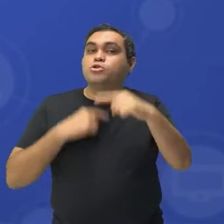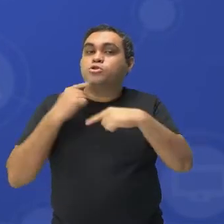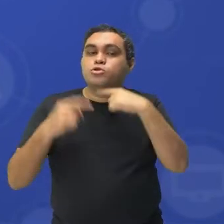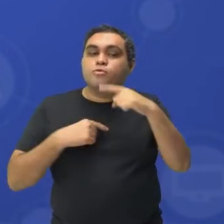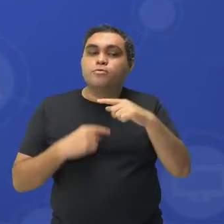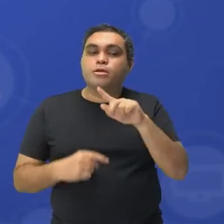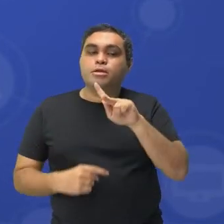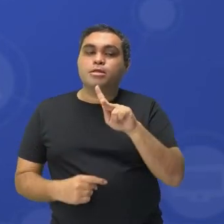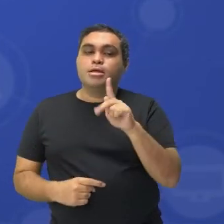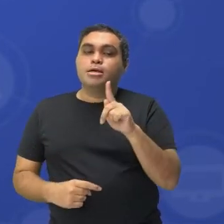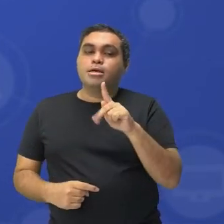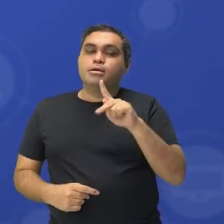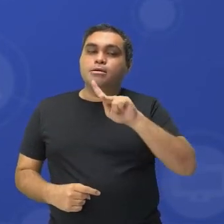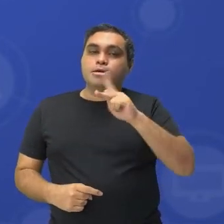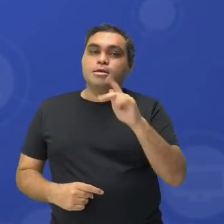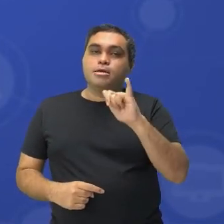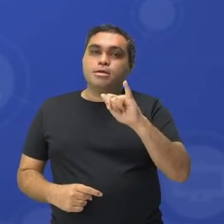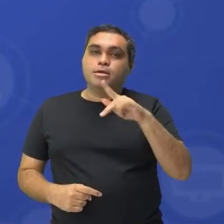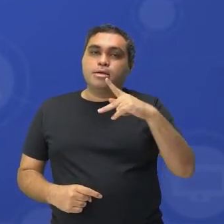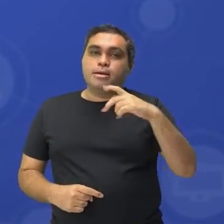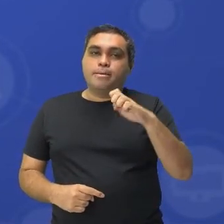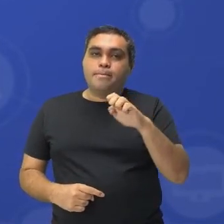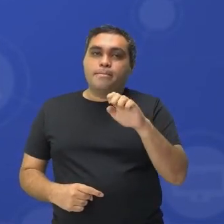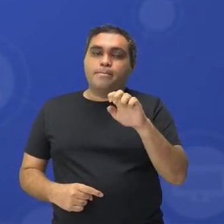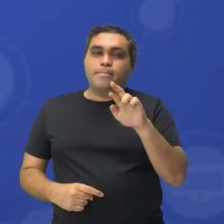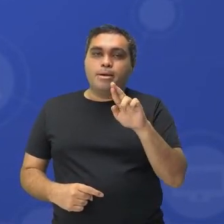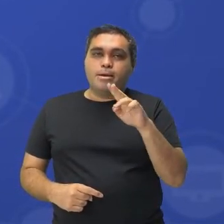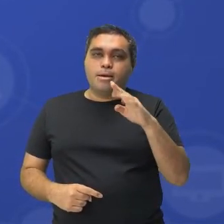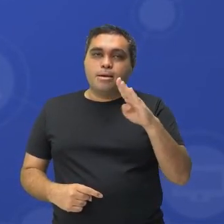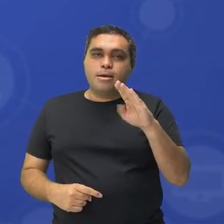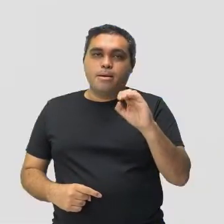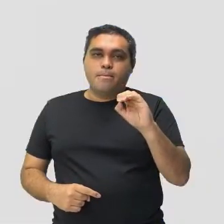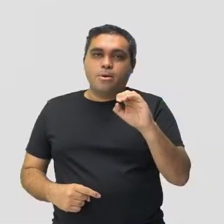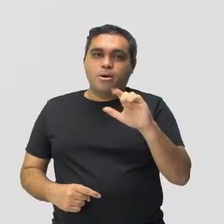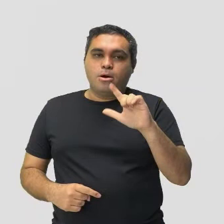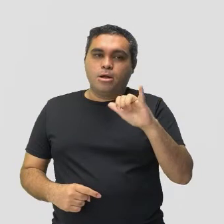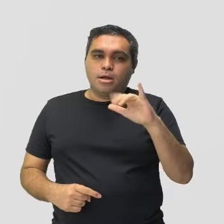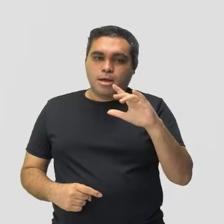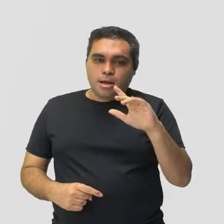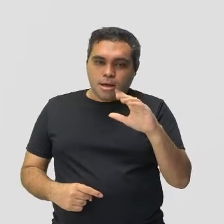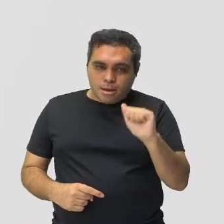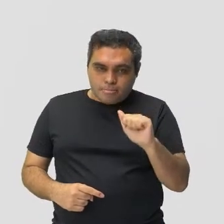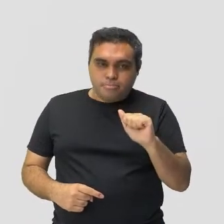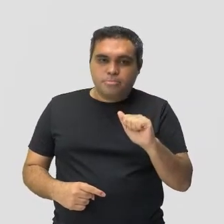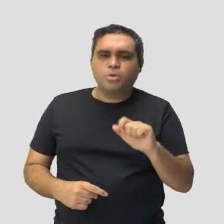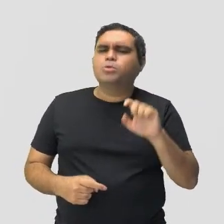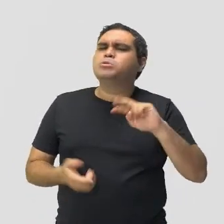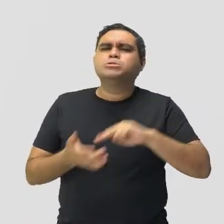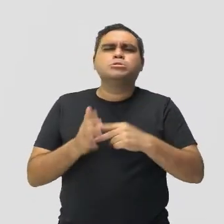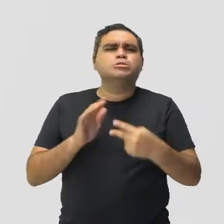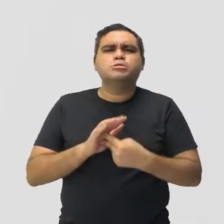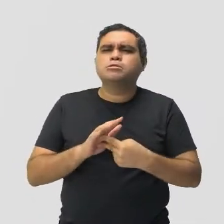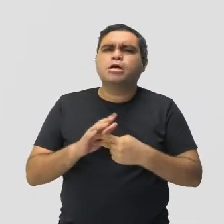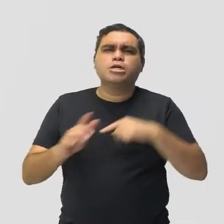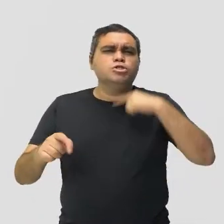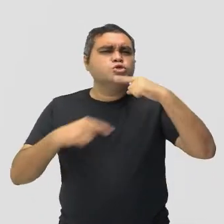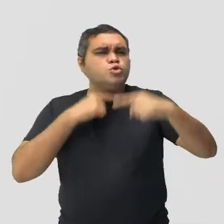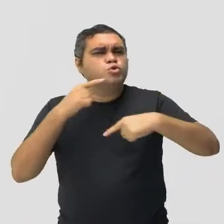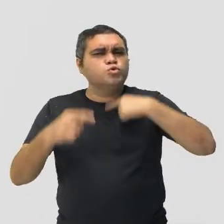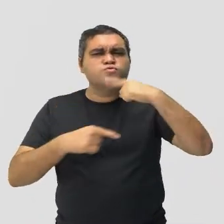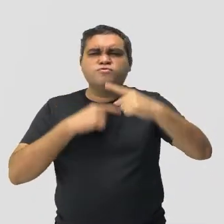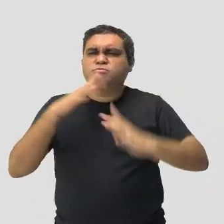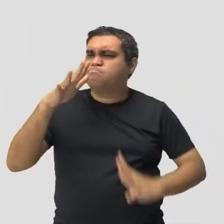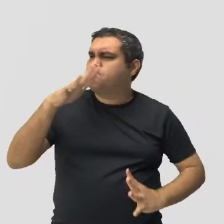hiperbólica. O que é a dúvida hiperbólica, hein? Vamos ver aí, ó. É duvidar de tudo.